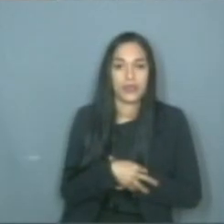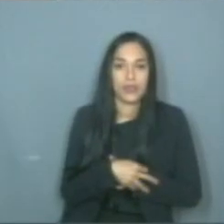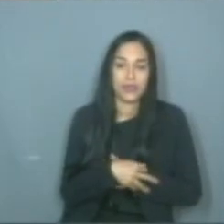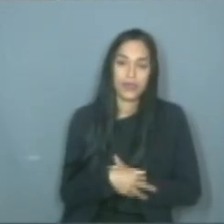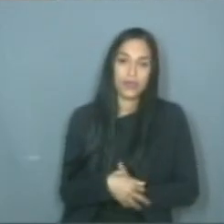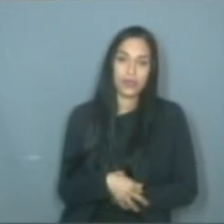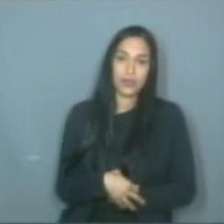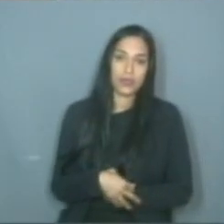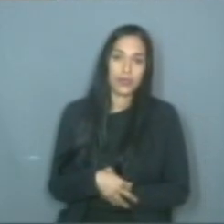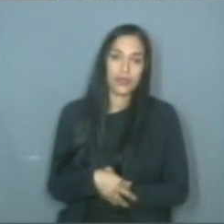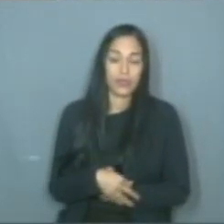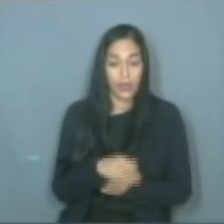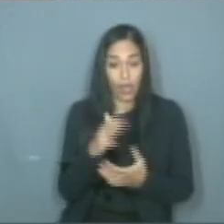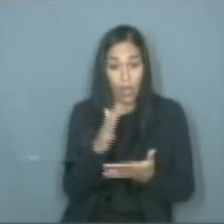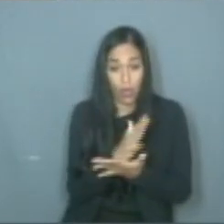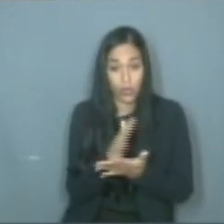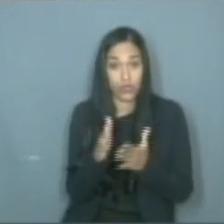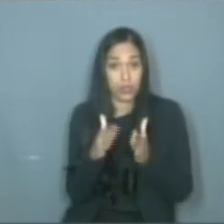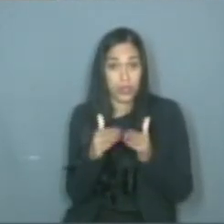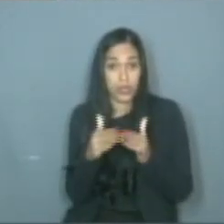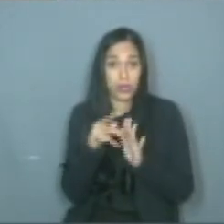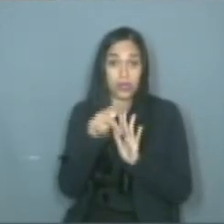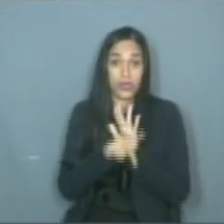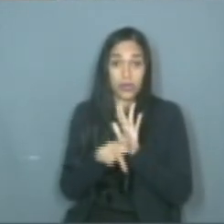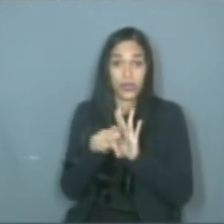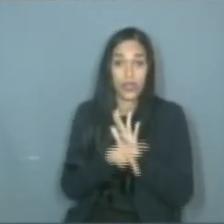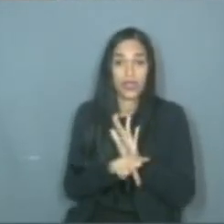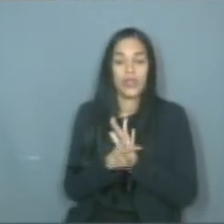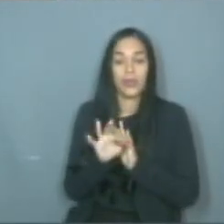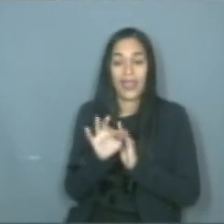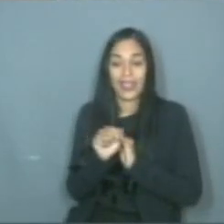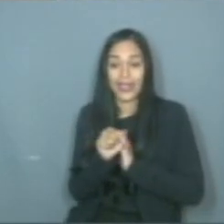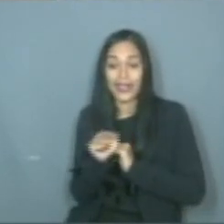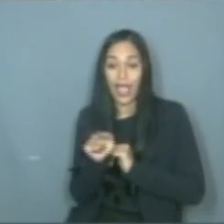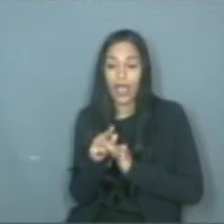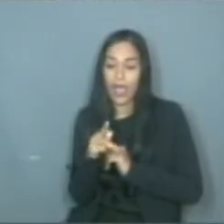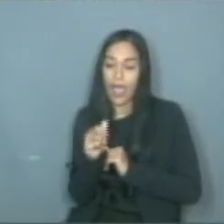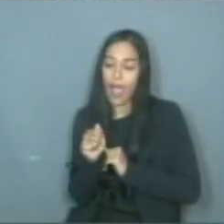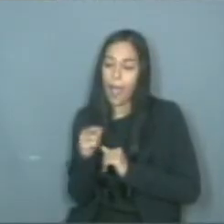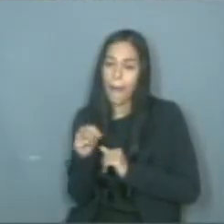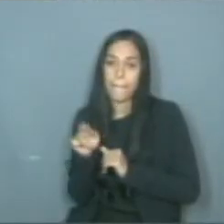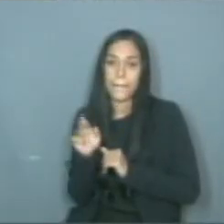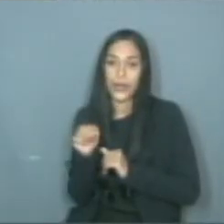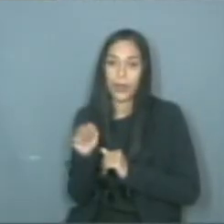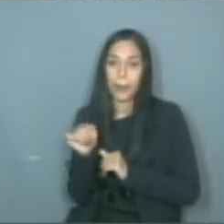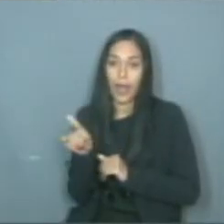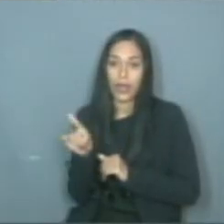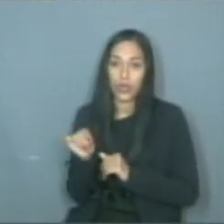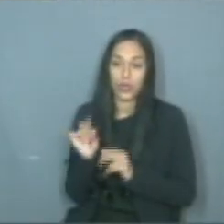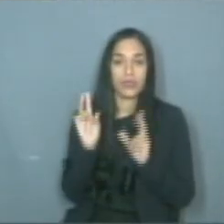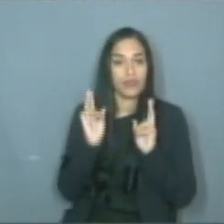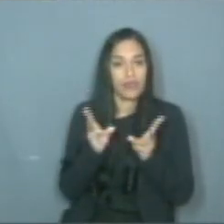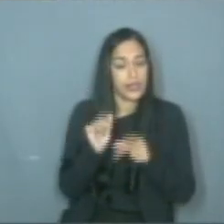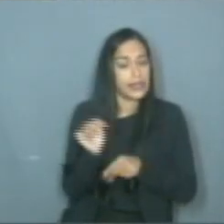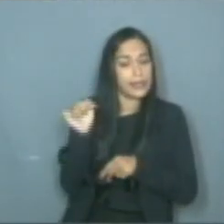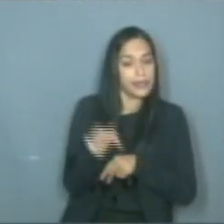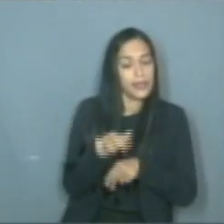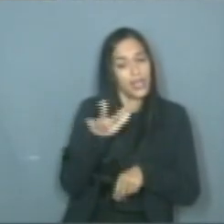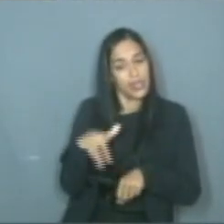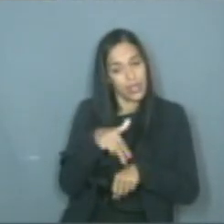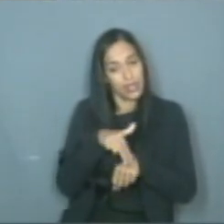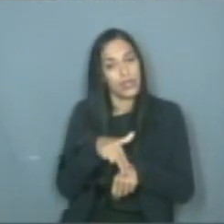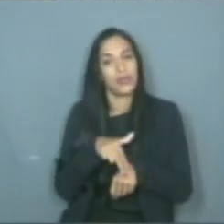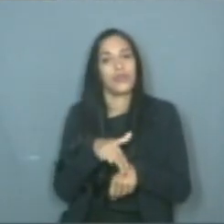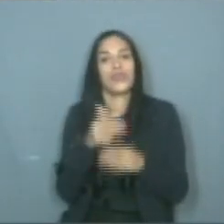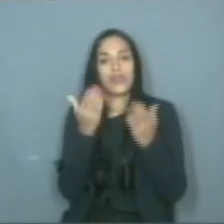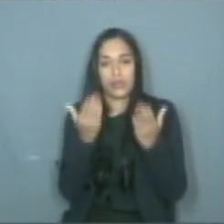aqui algumas solicitações para o programa Tá Aprumado, que é uma outra demanda que a gente está sempre trazendo aqui na tribuna, vereador Luiz Eustáquio,